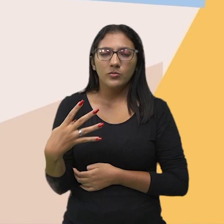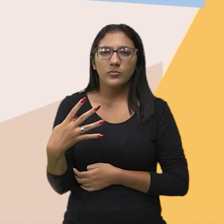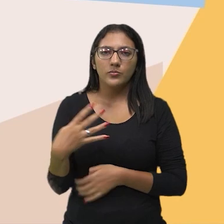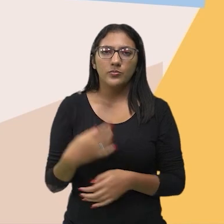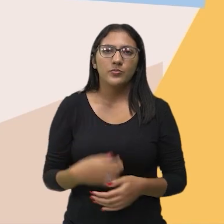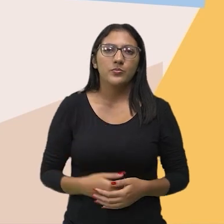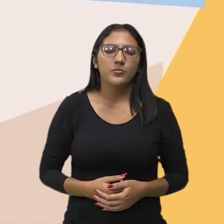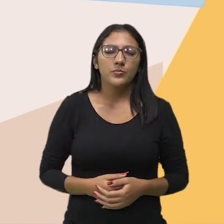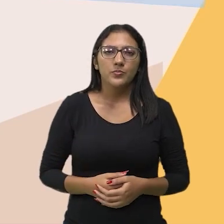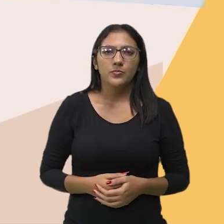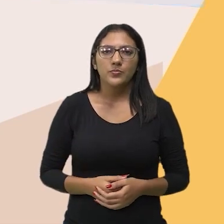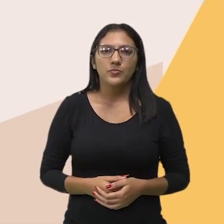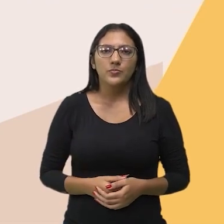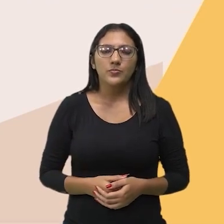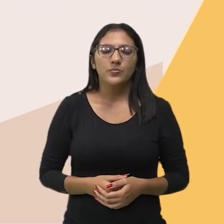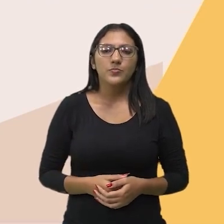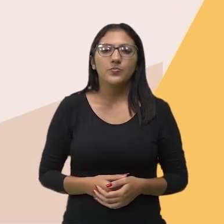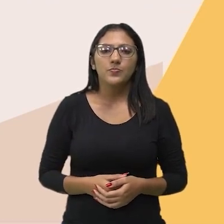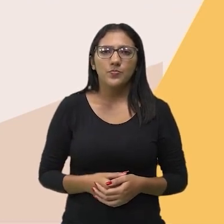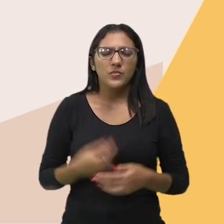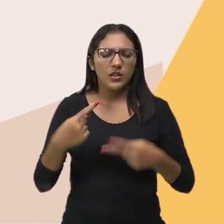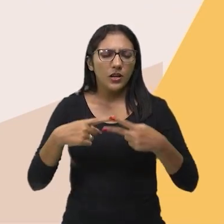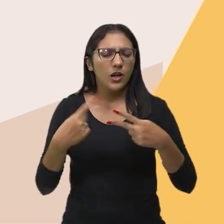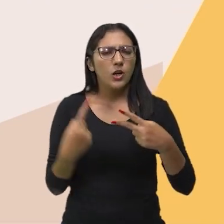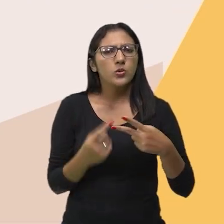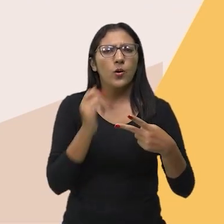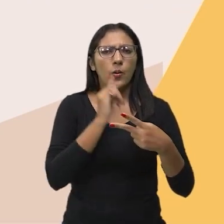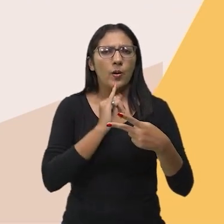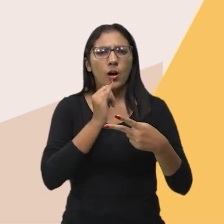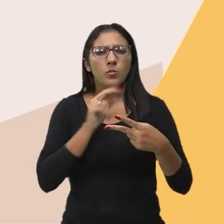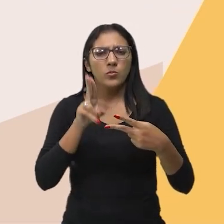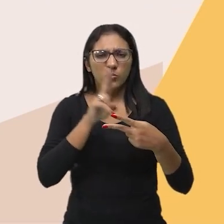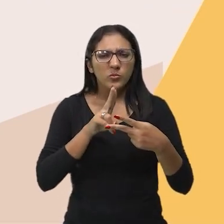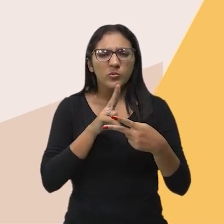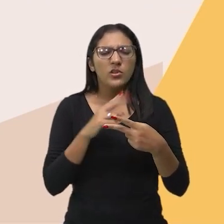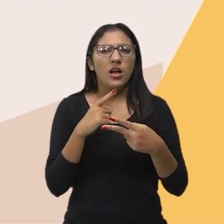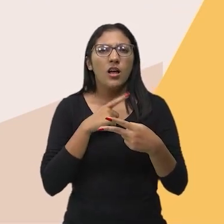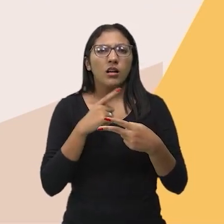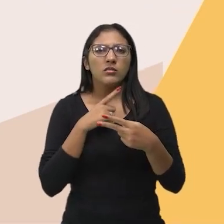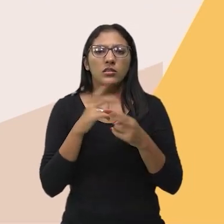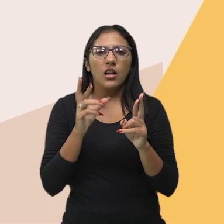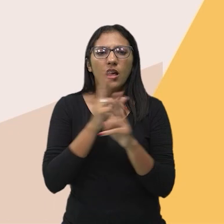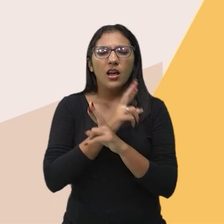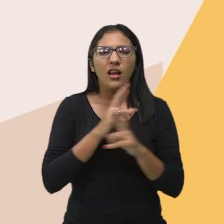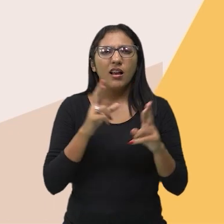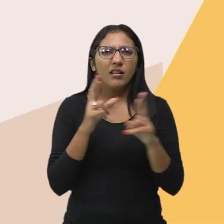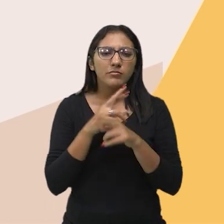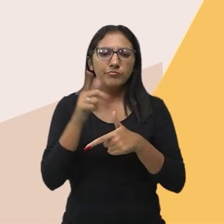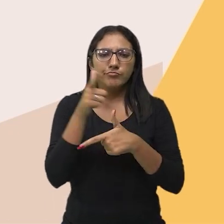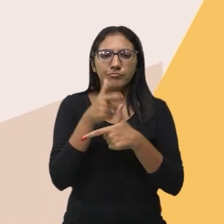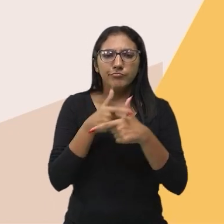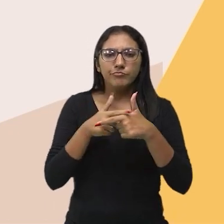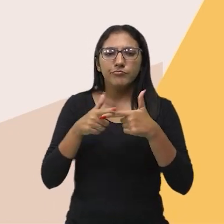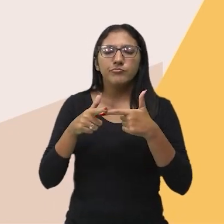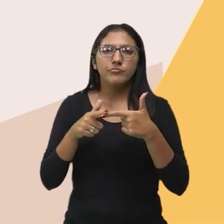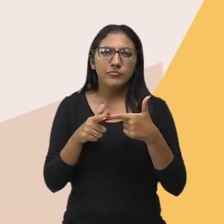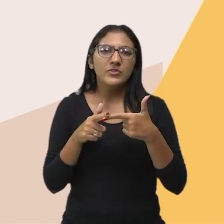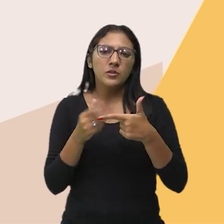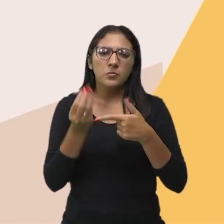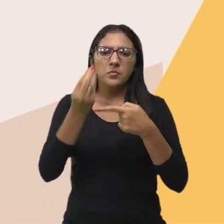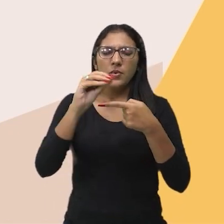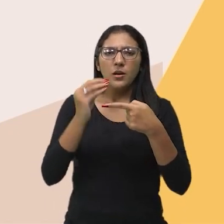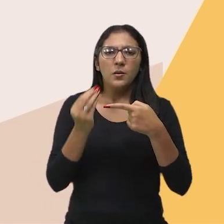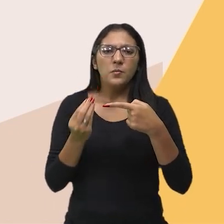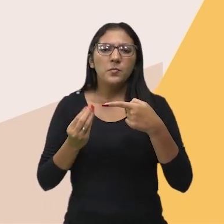3,1424. Nos dois exemplos, ao dividirmos o comprimento da circunferência pela medida do diâmetro,